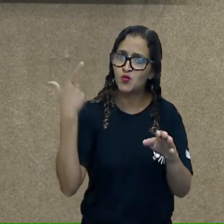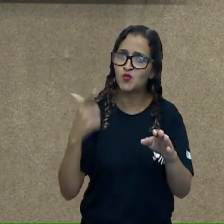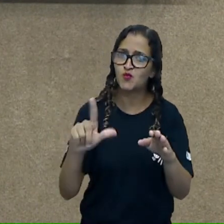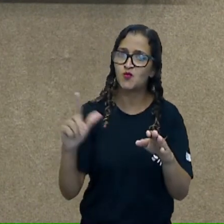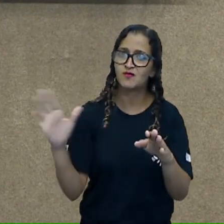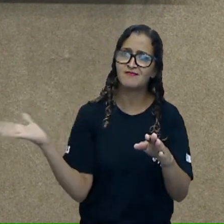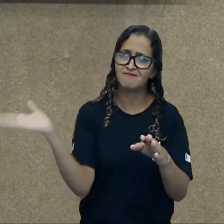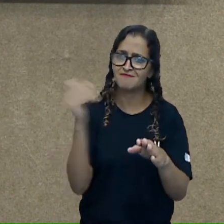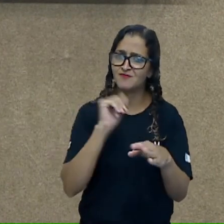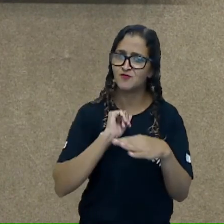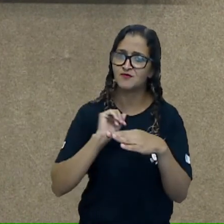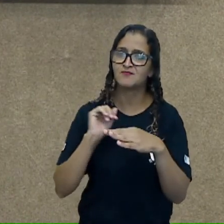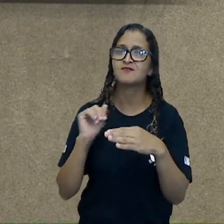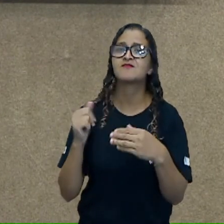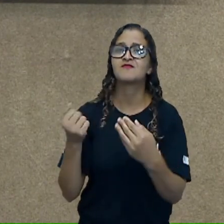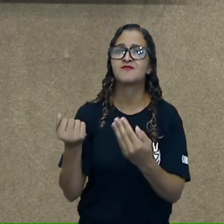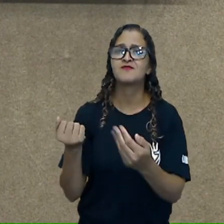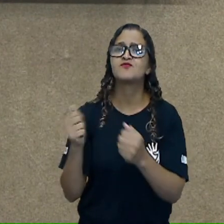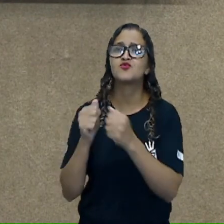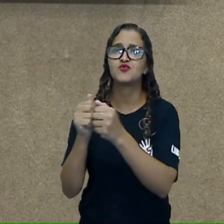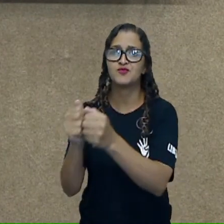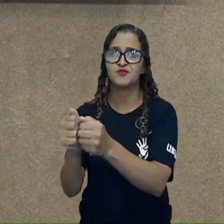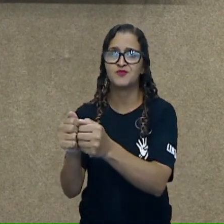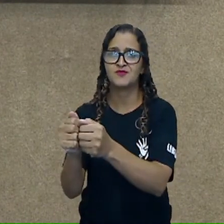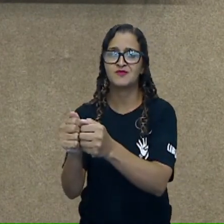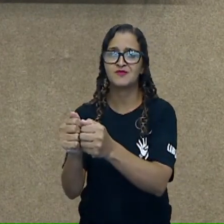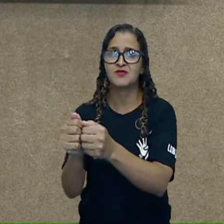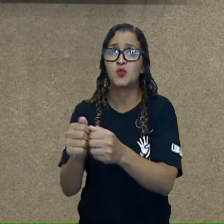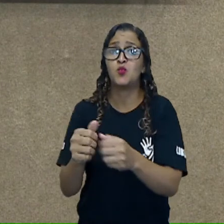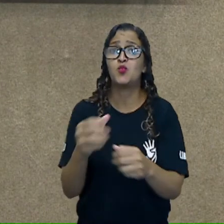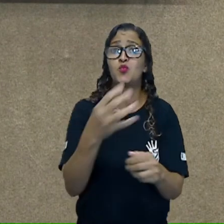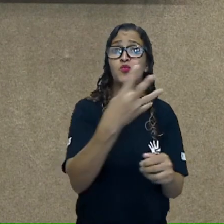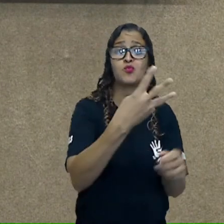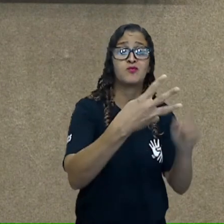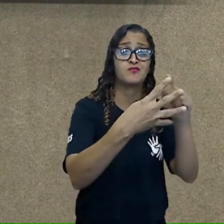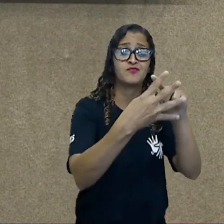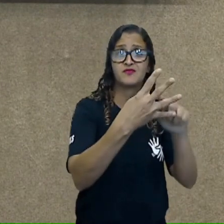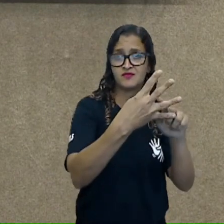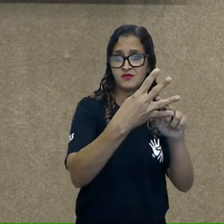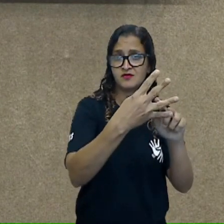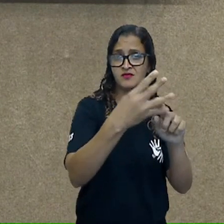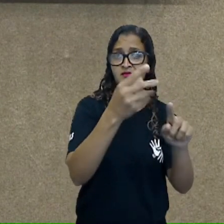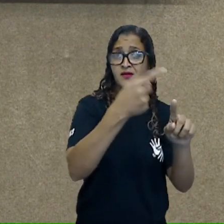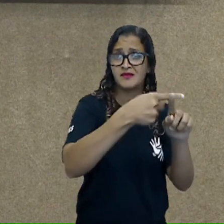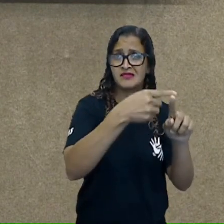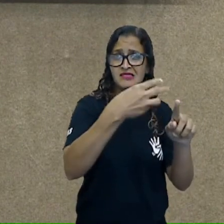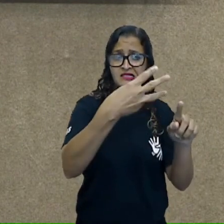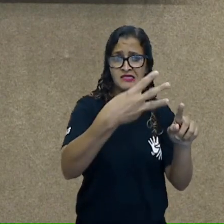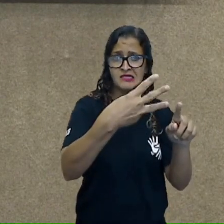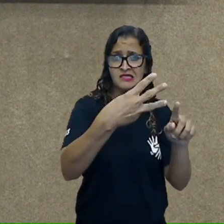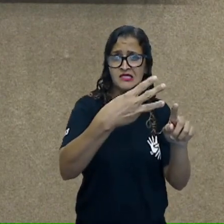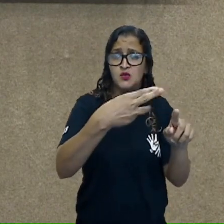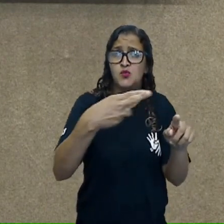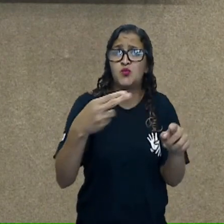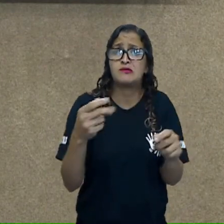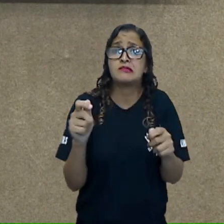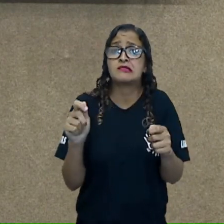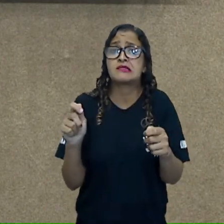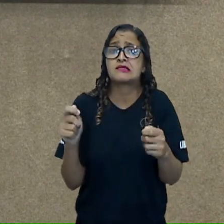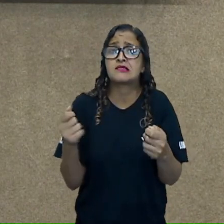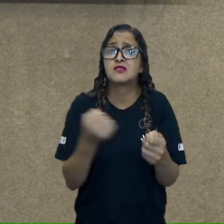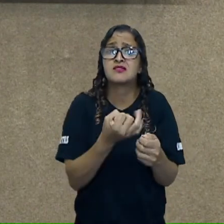certeza. Qual o valor da soma de 4 mais 3? É 7? É